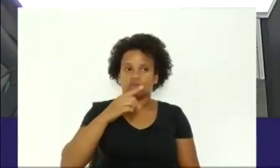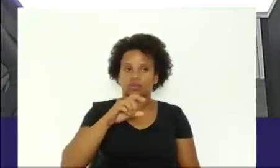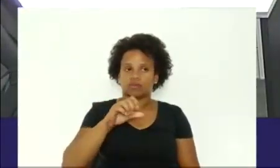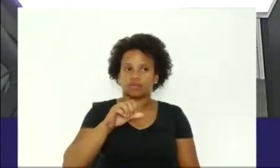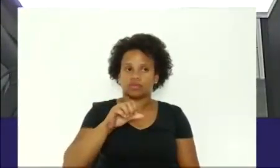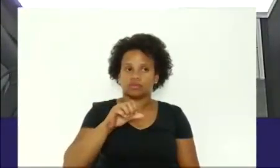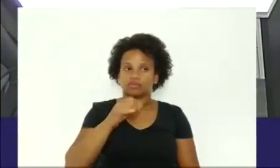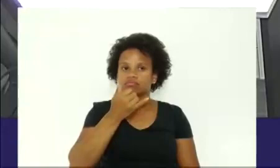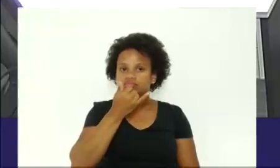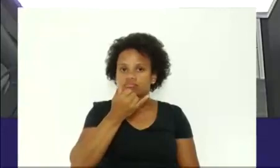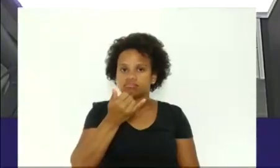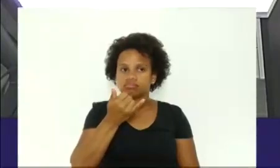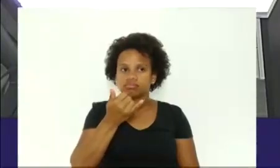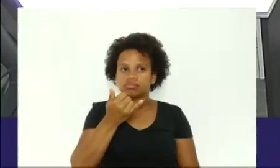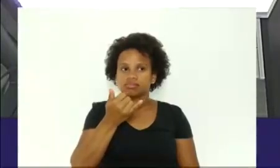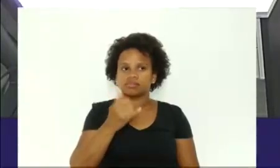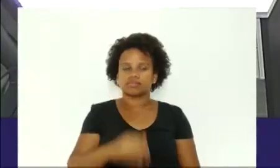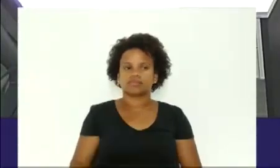perdão.